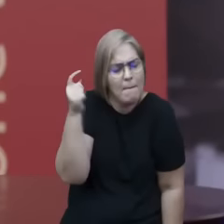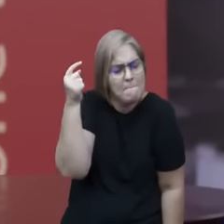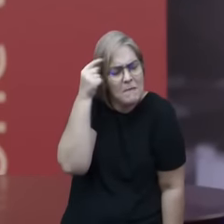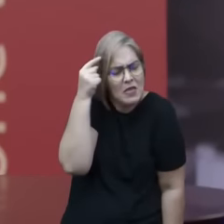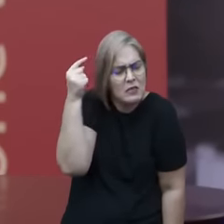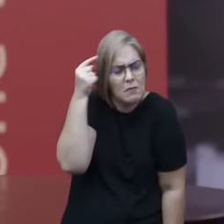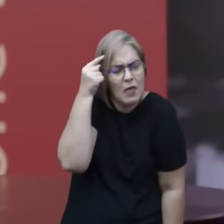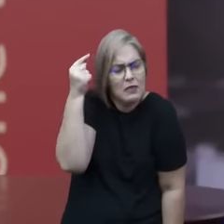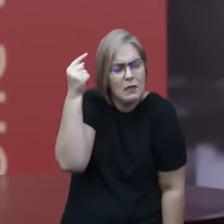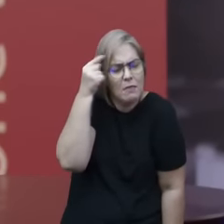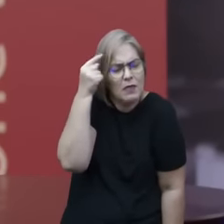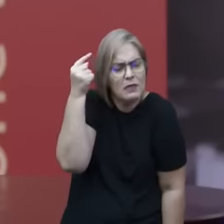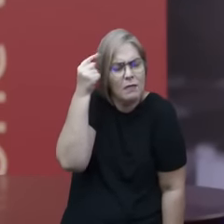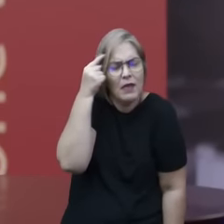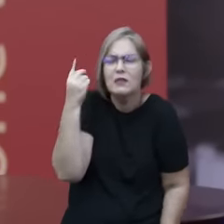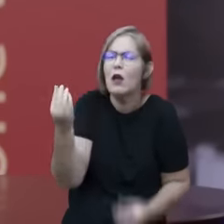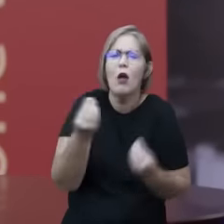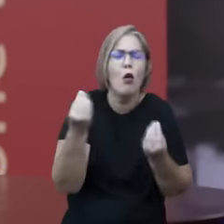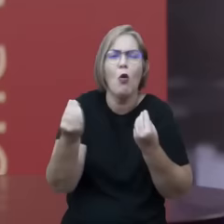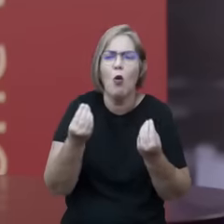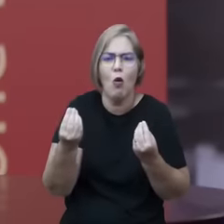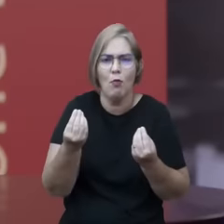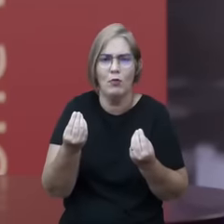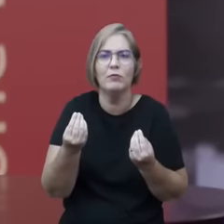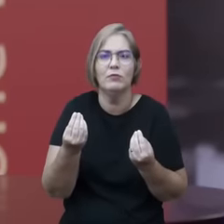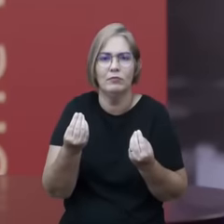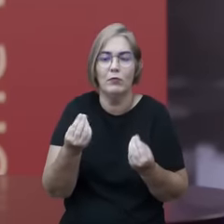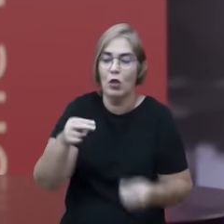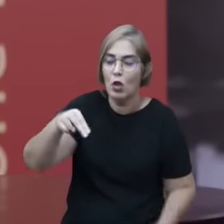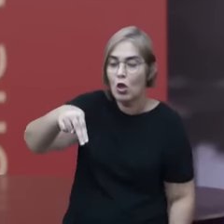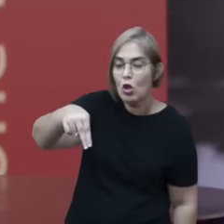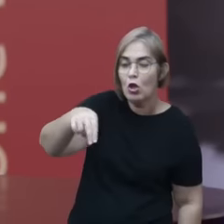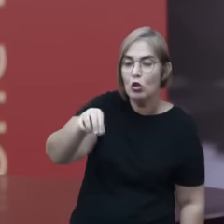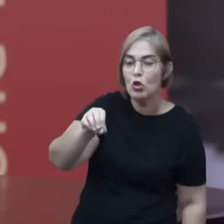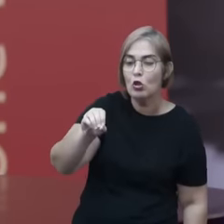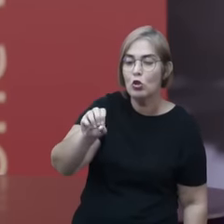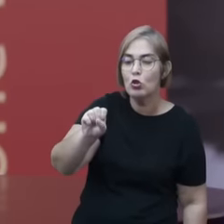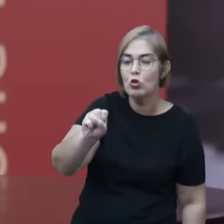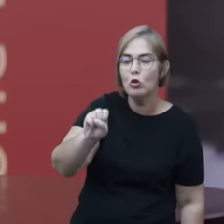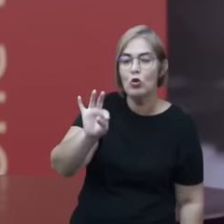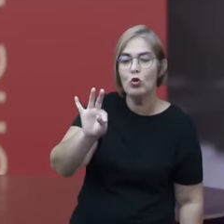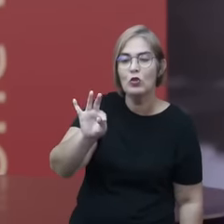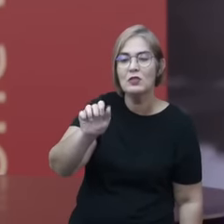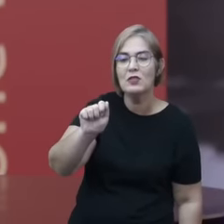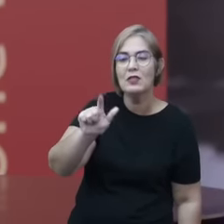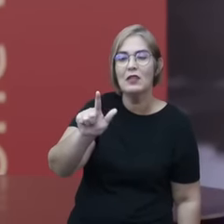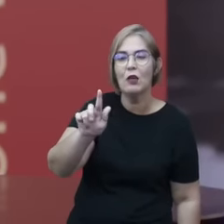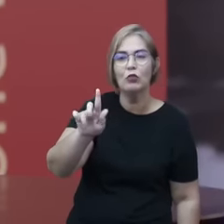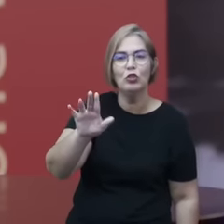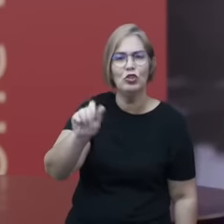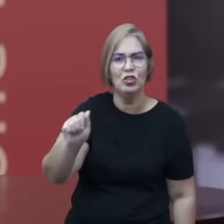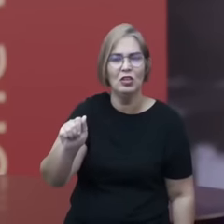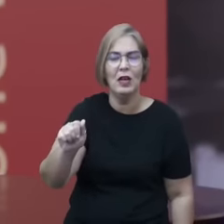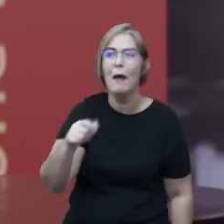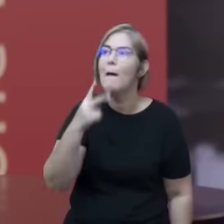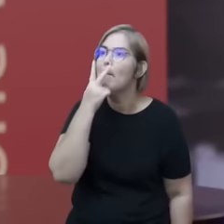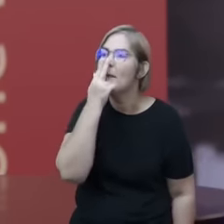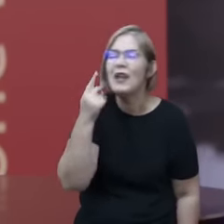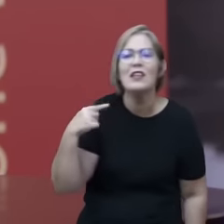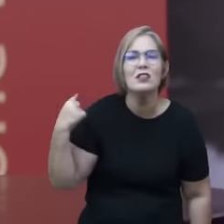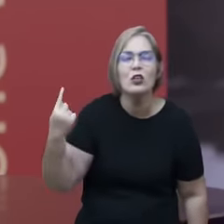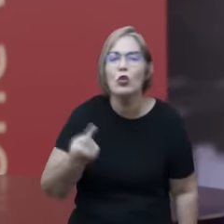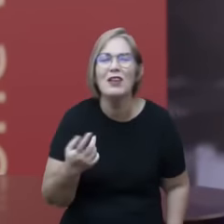que que é essa nostalgia da unidade? é a necessidade que a nossa inteligência tem de transformar o mundo que é